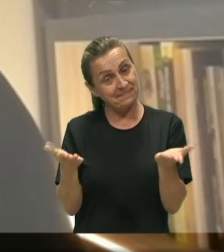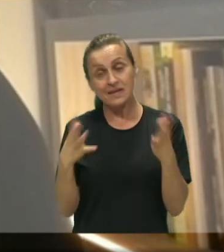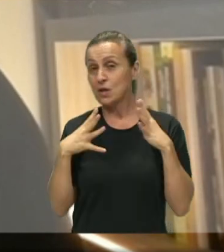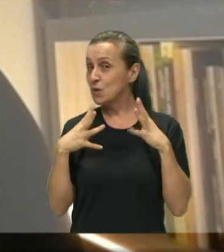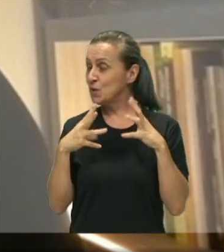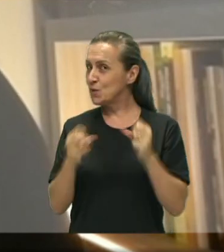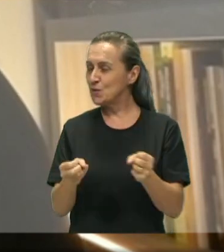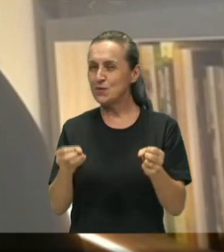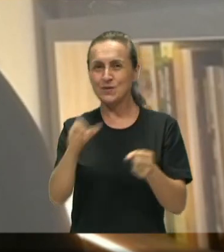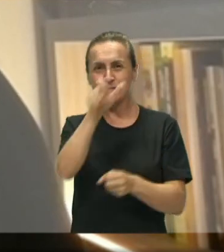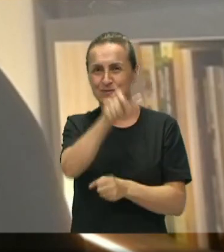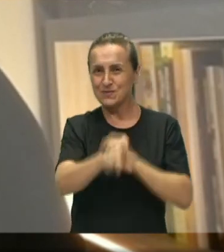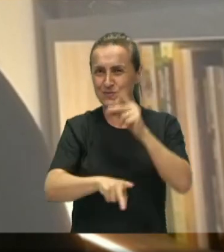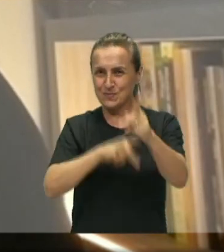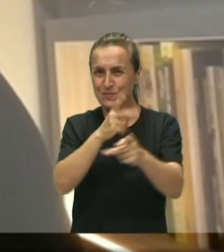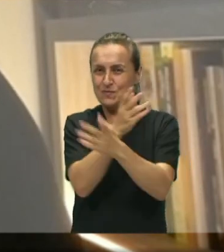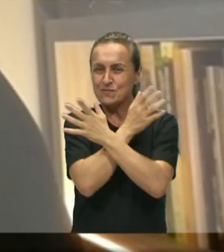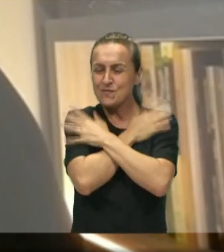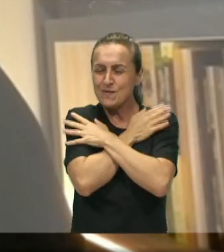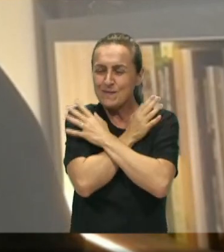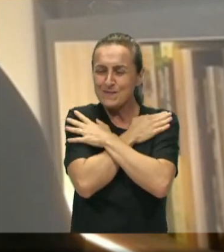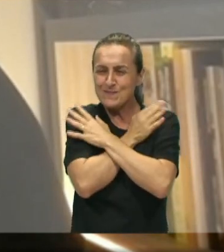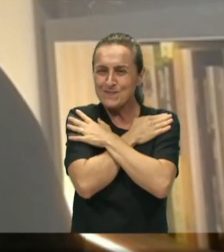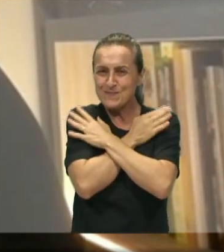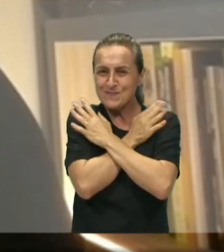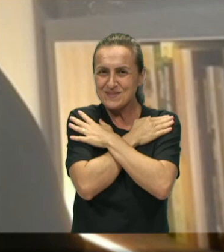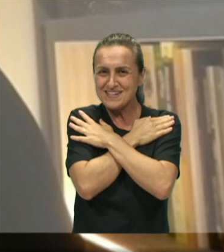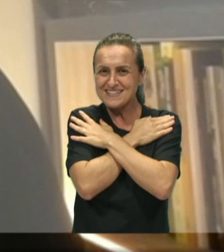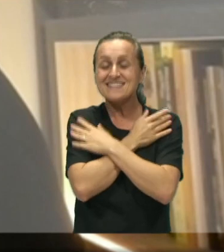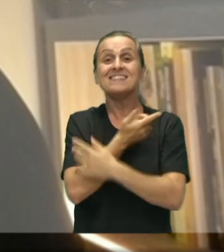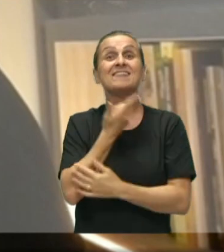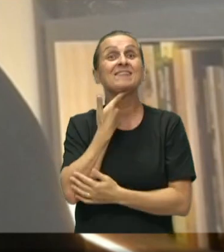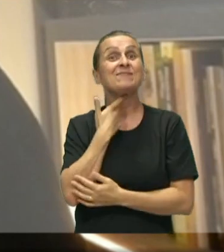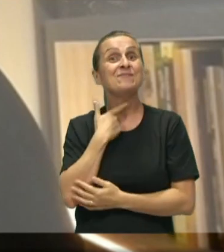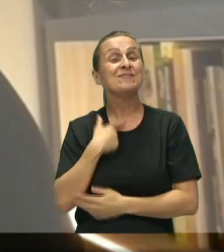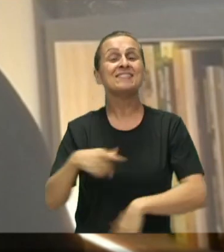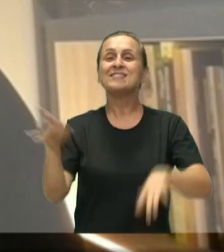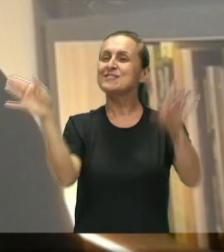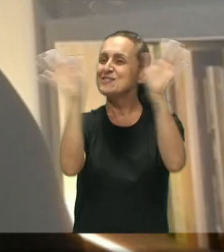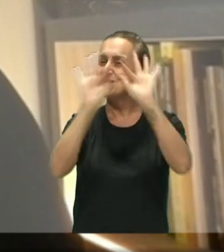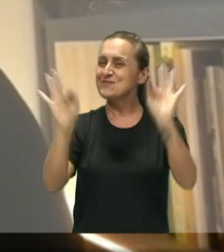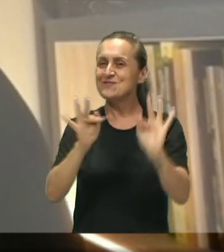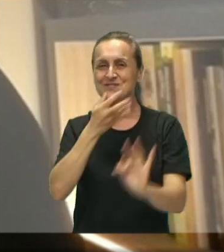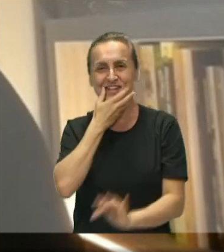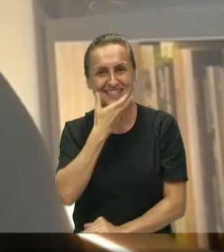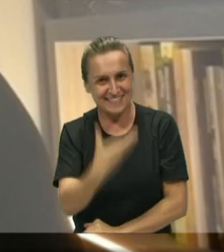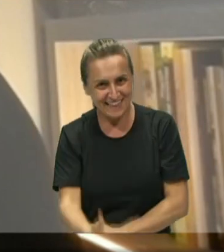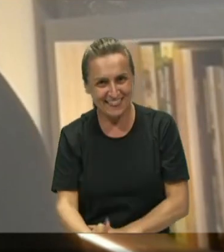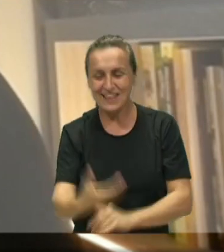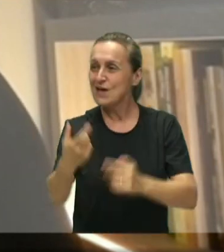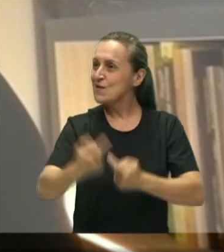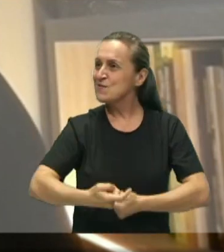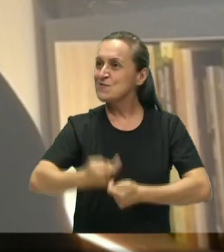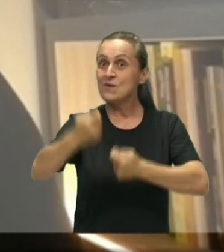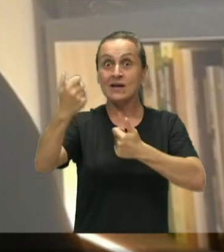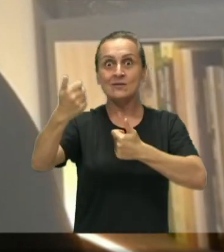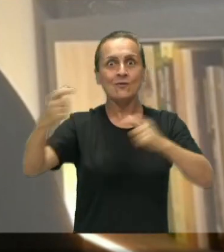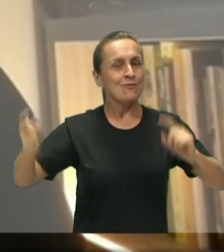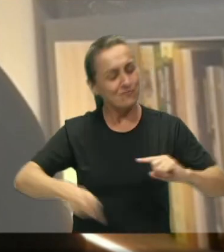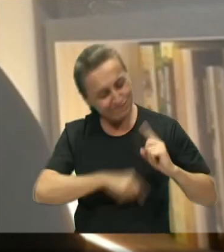todos os nossos telespectadores um forte abraço e o meu desejo de um feliz Natal e um próspero em